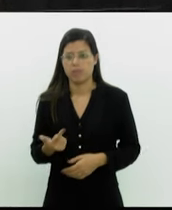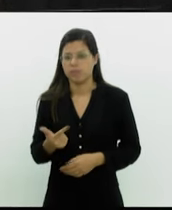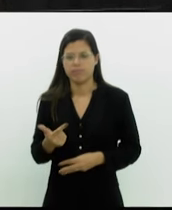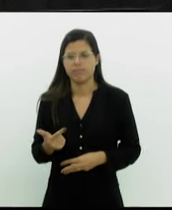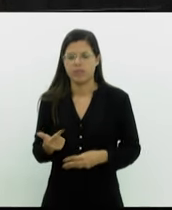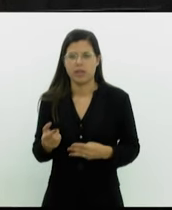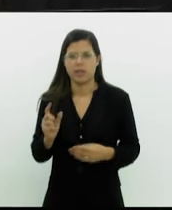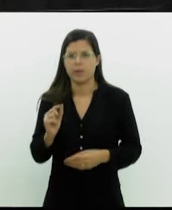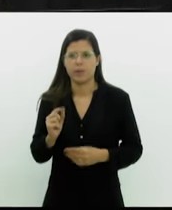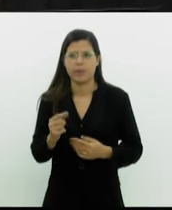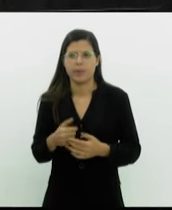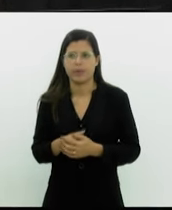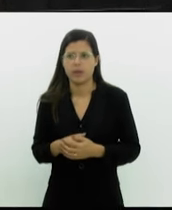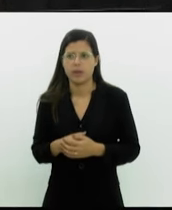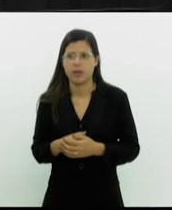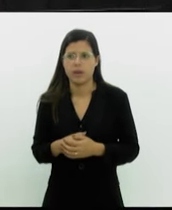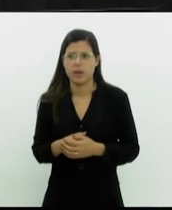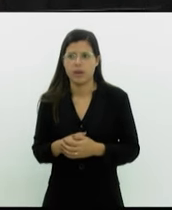não tem nada de